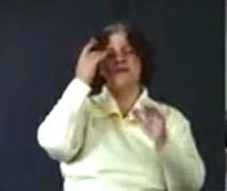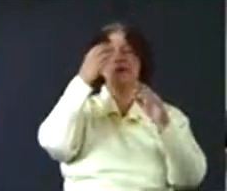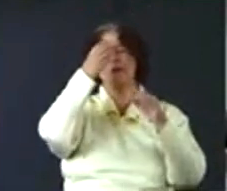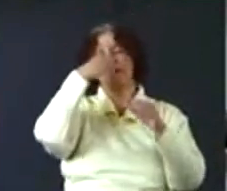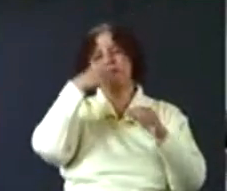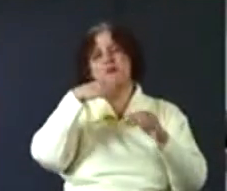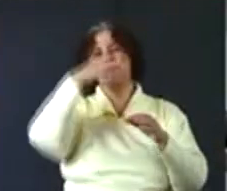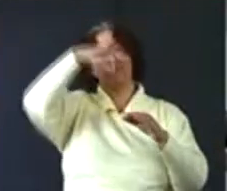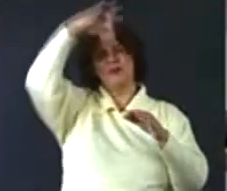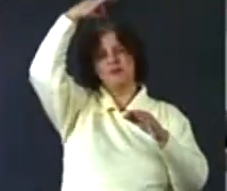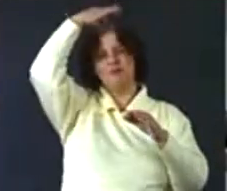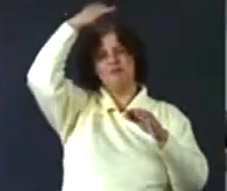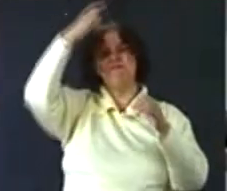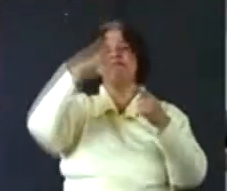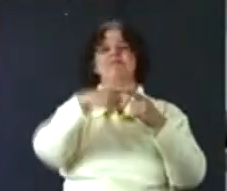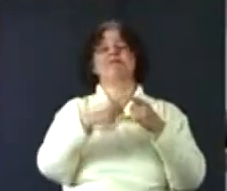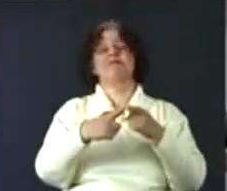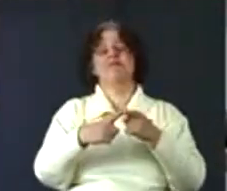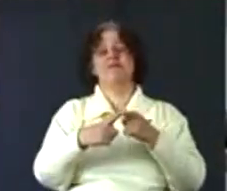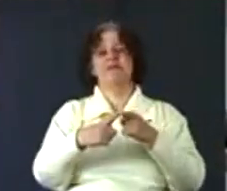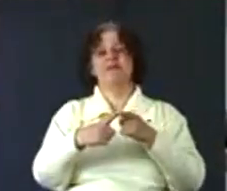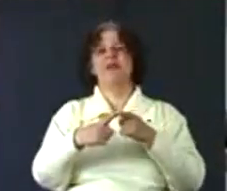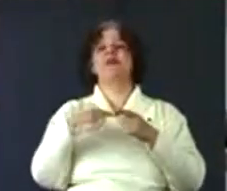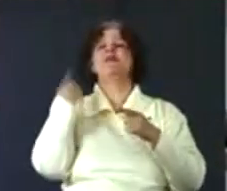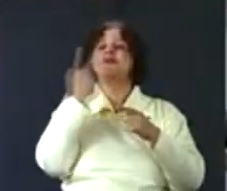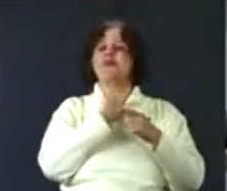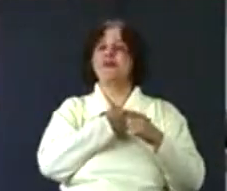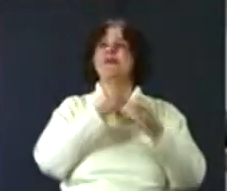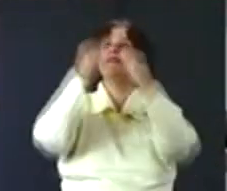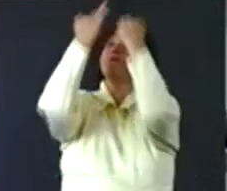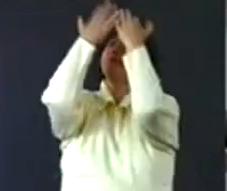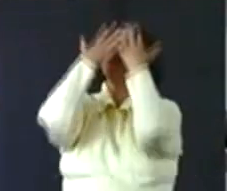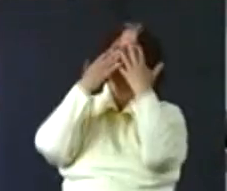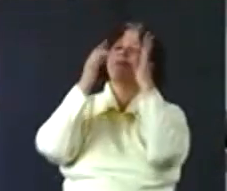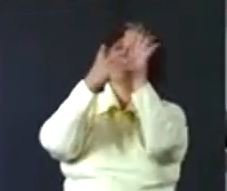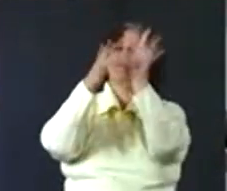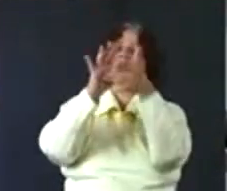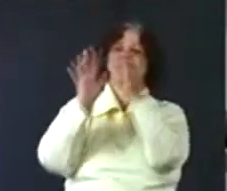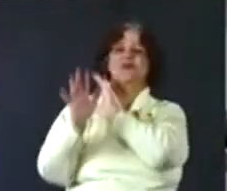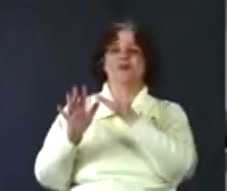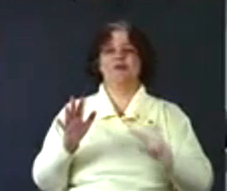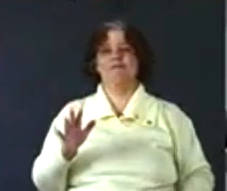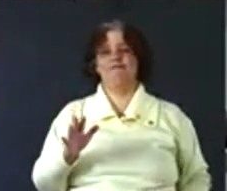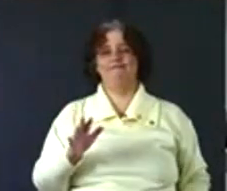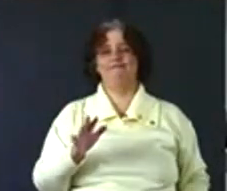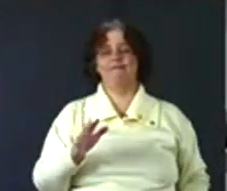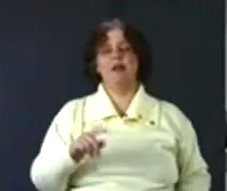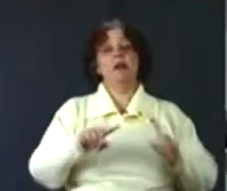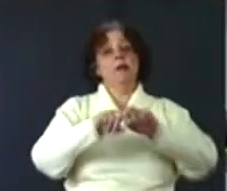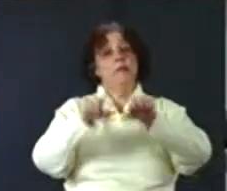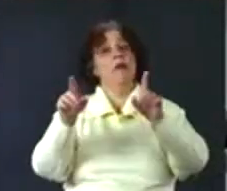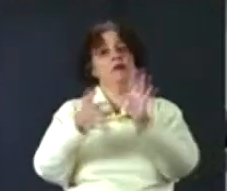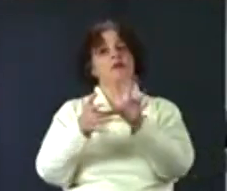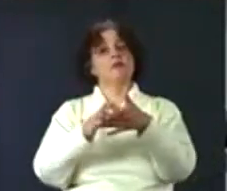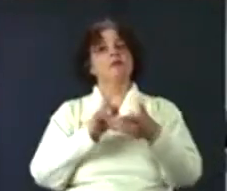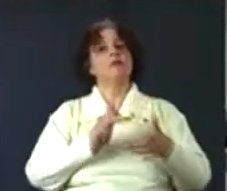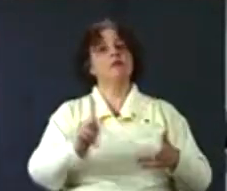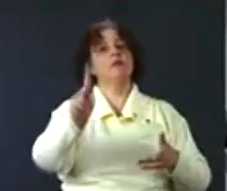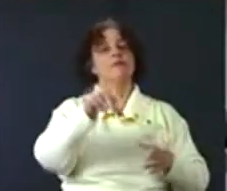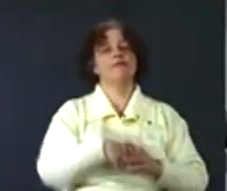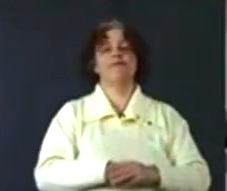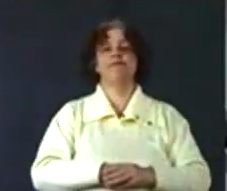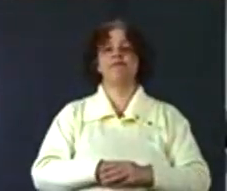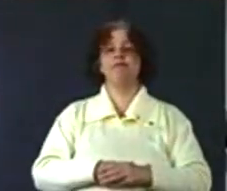somos ricos em Cristo Jesus. Mas aqui o Senhor continua fazendo o diagnóstico desta igreja.